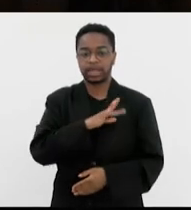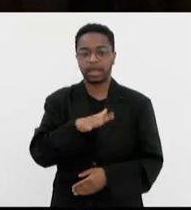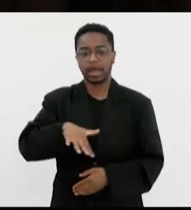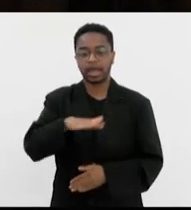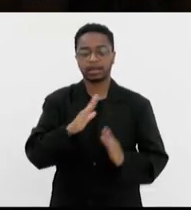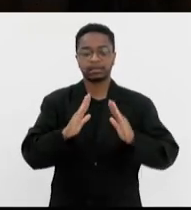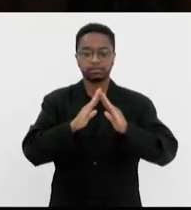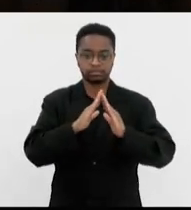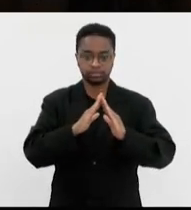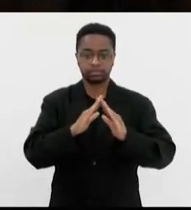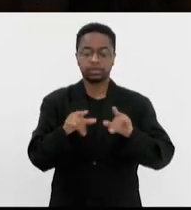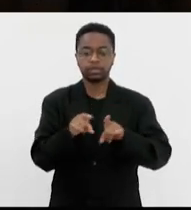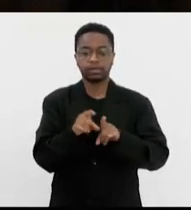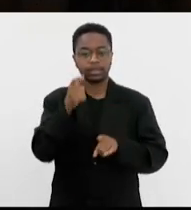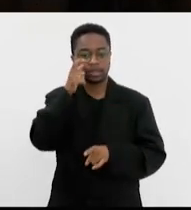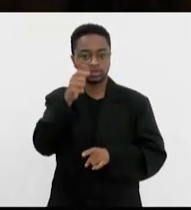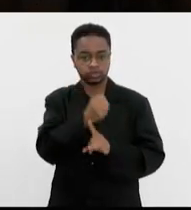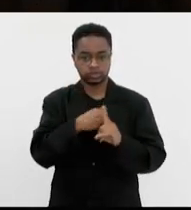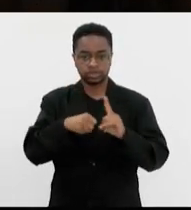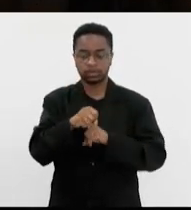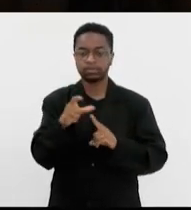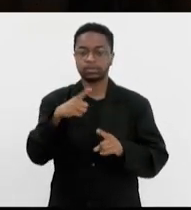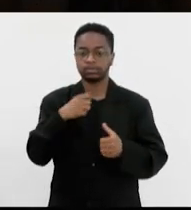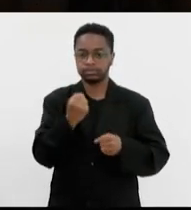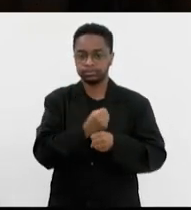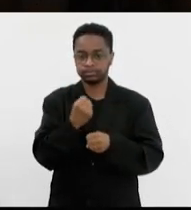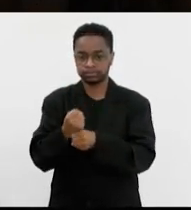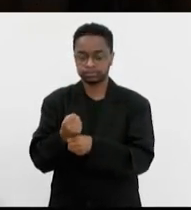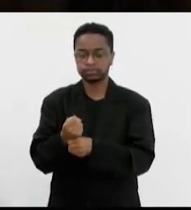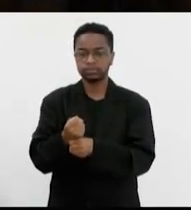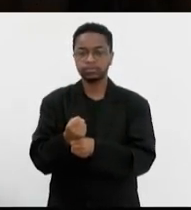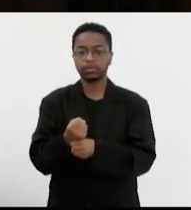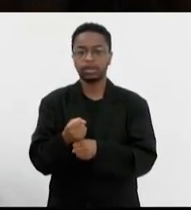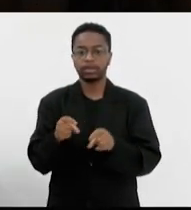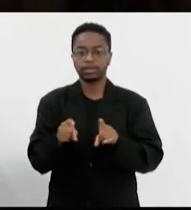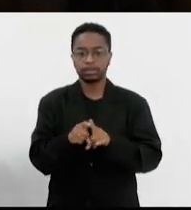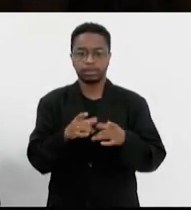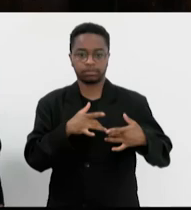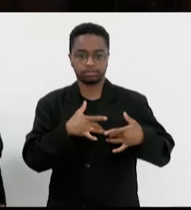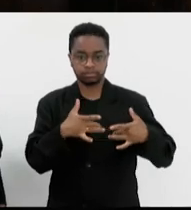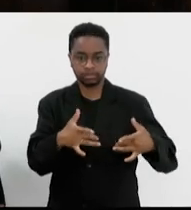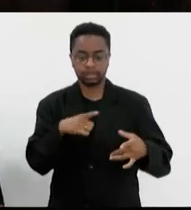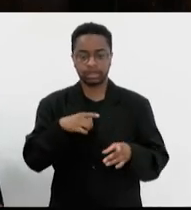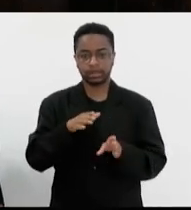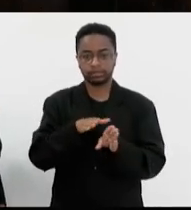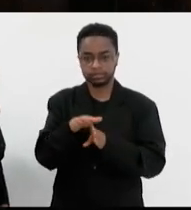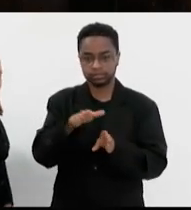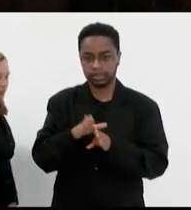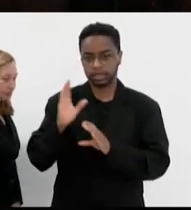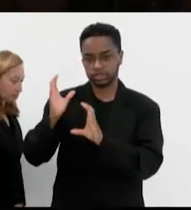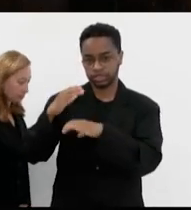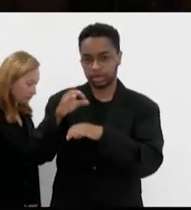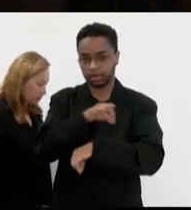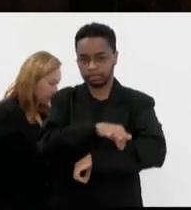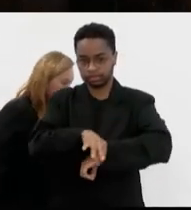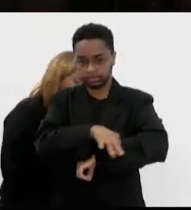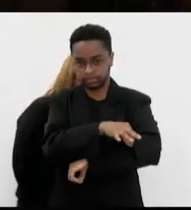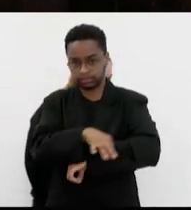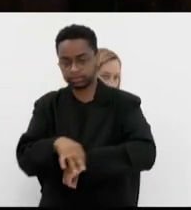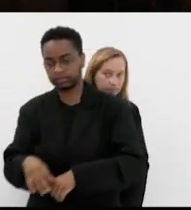interesse social. É você fazer pequenas reformas, benfeitorias, orientadas por engenheiros, arquitetos,